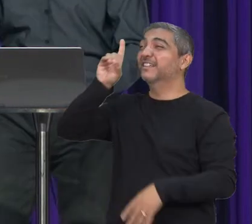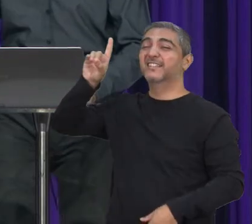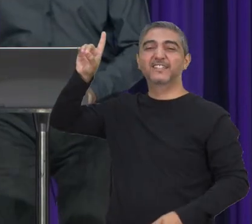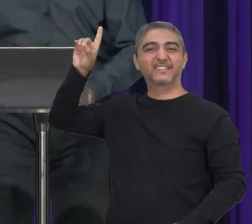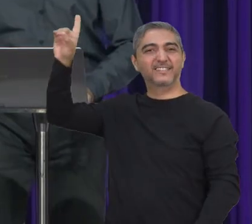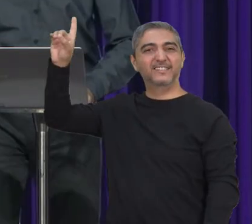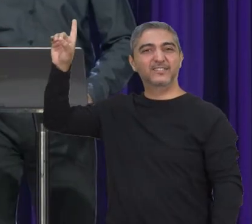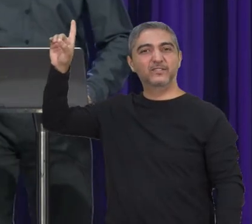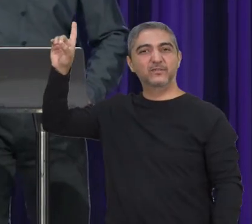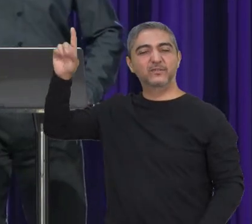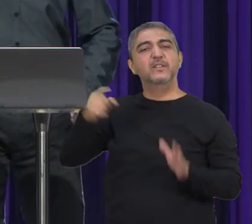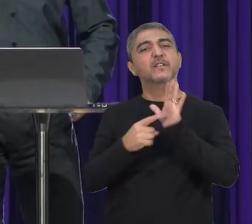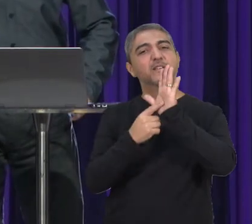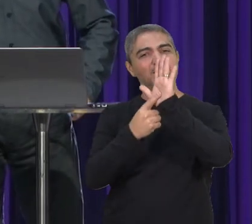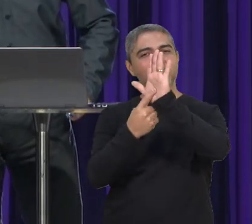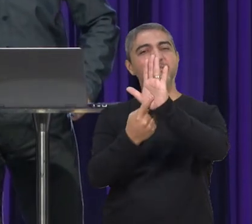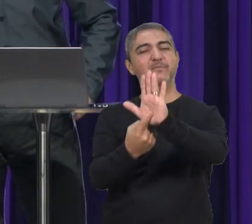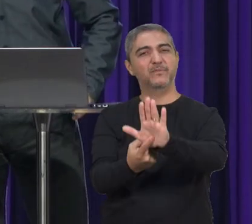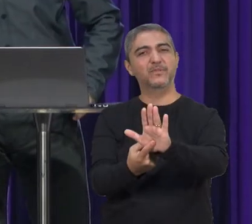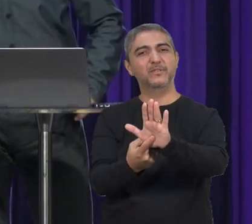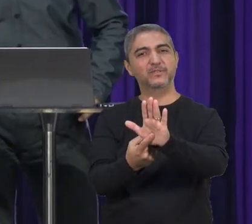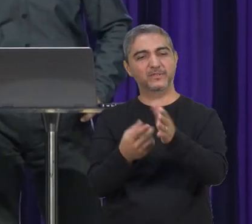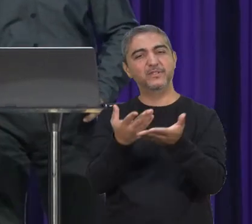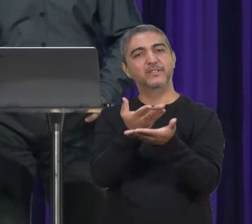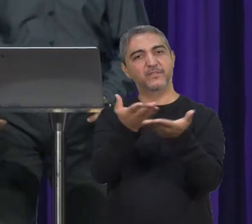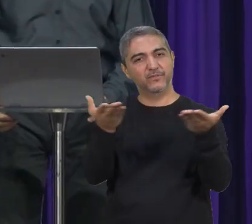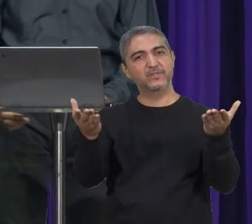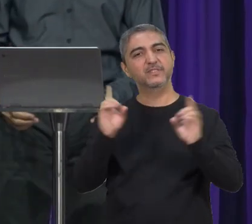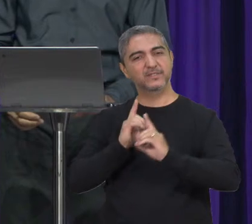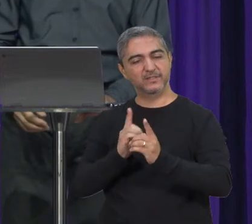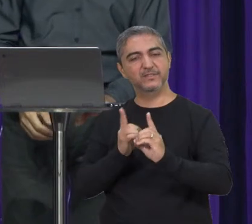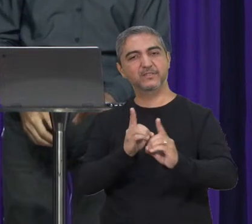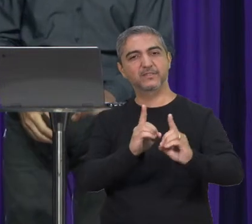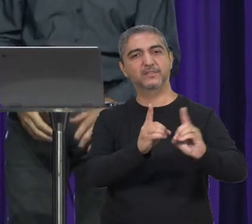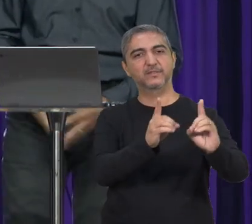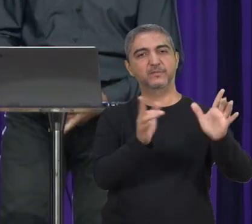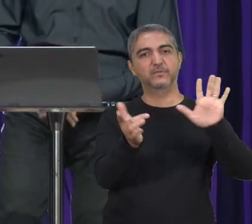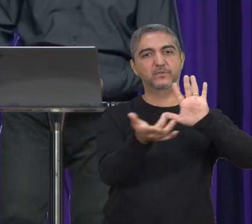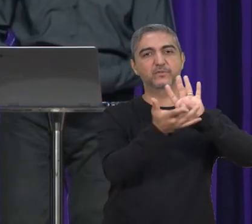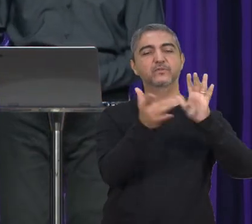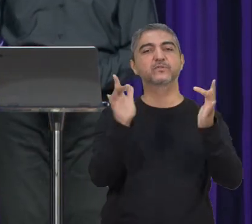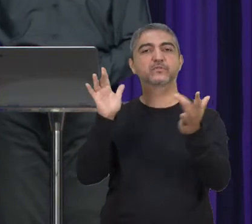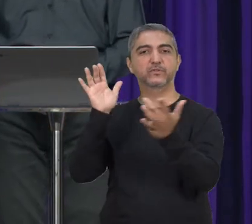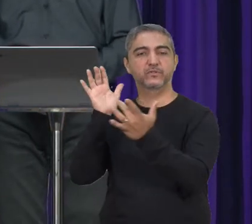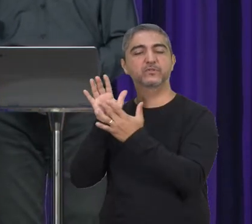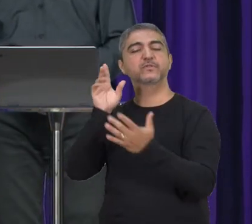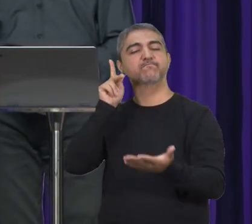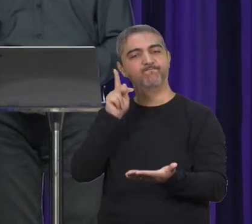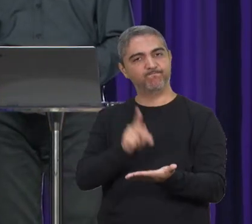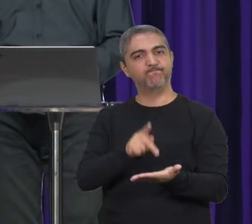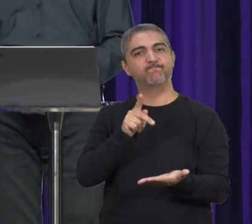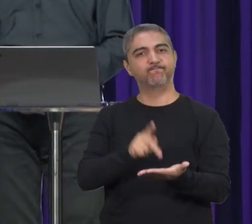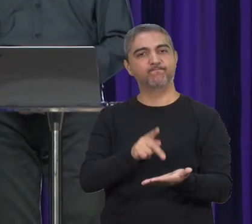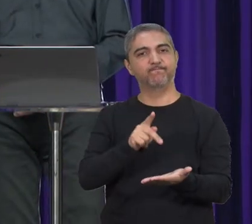e demonstram que vocês de fato são meus discípulos, de verdade.